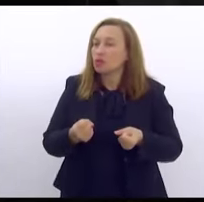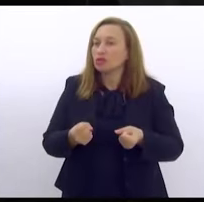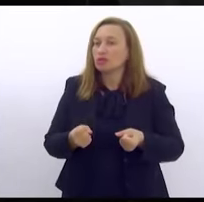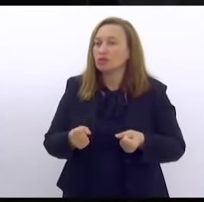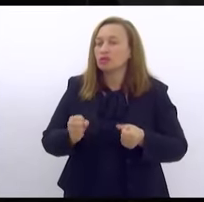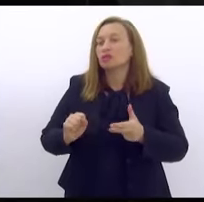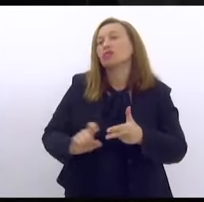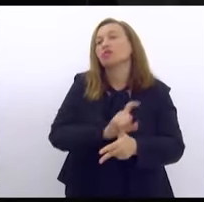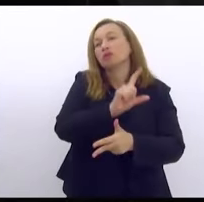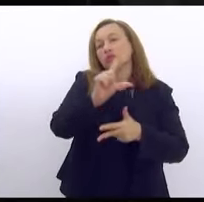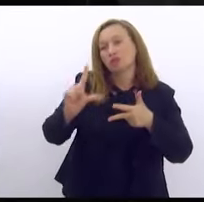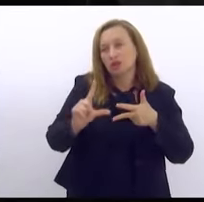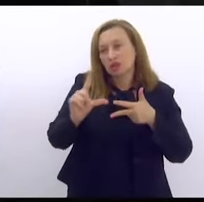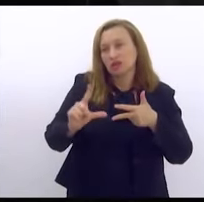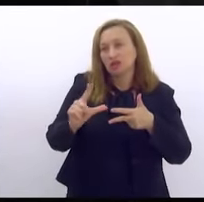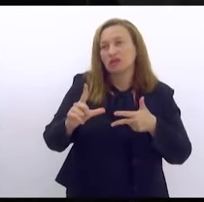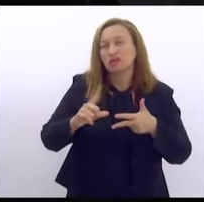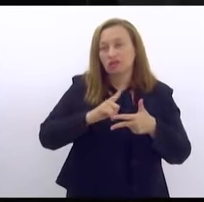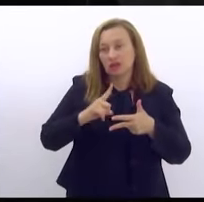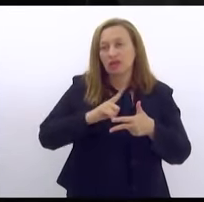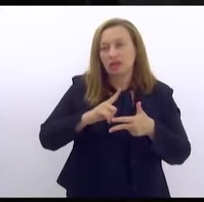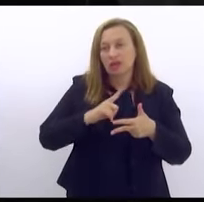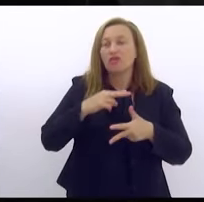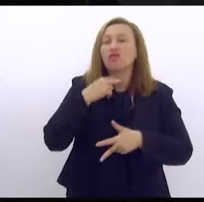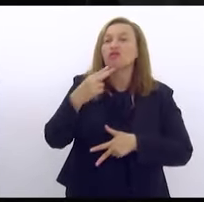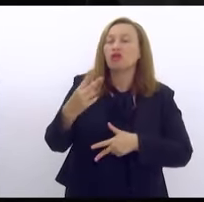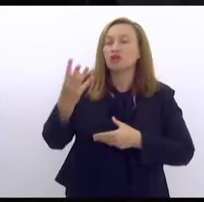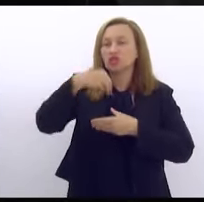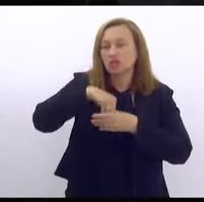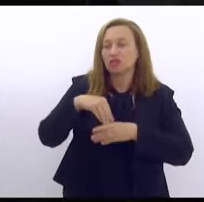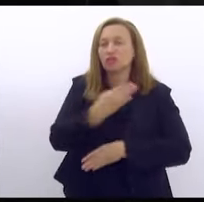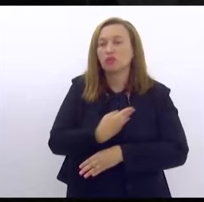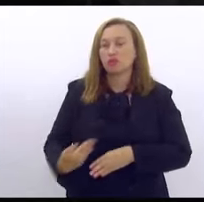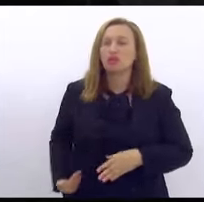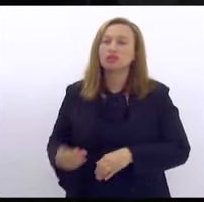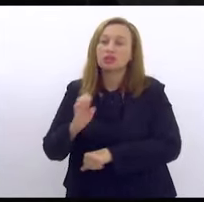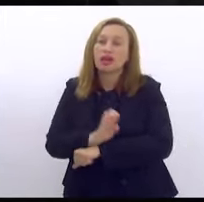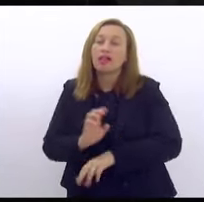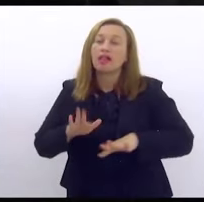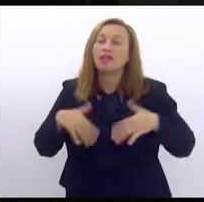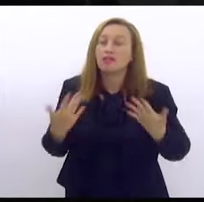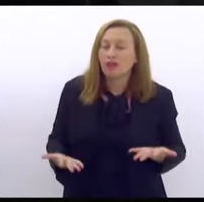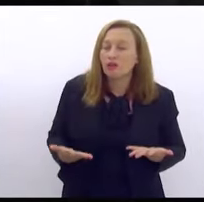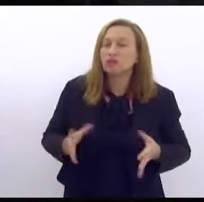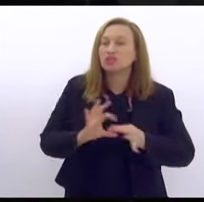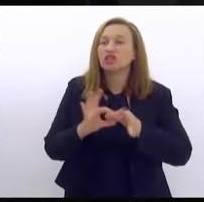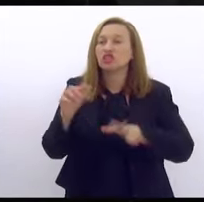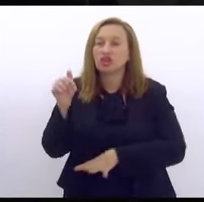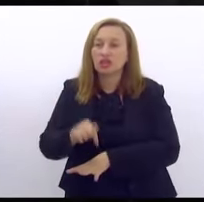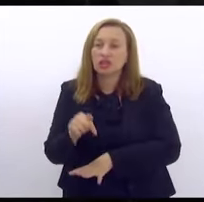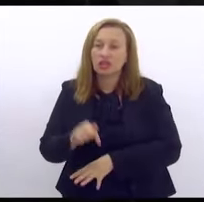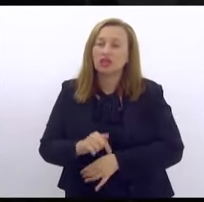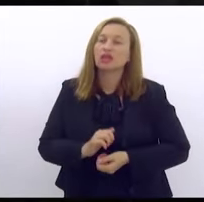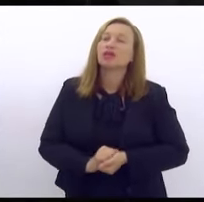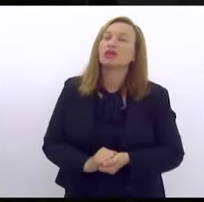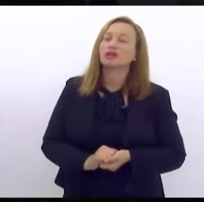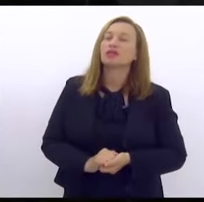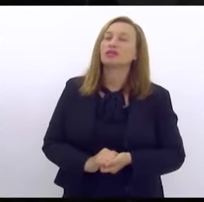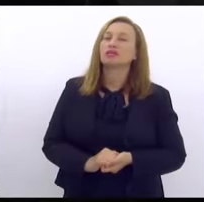Poder Legislativo tenha eco dentro do governo do estado. Então, deixar aqui isso